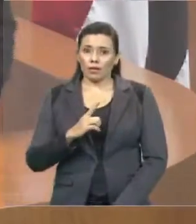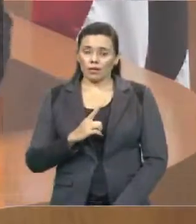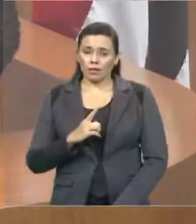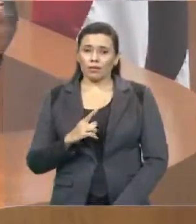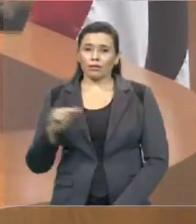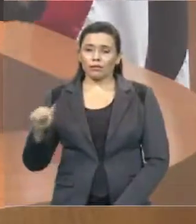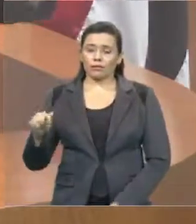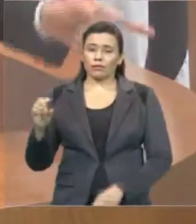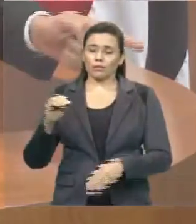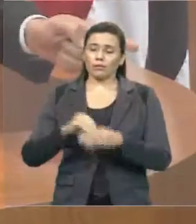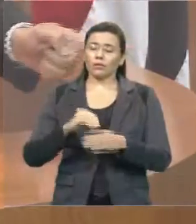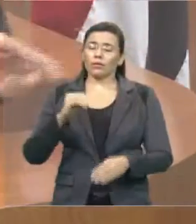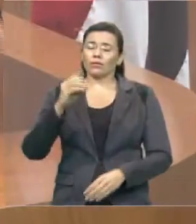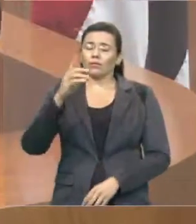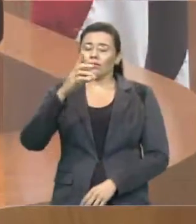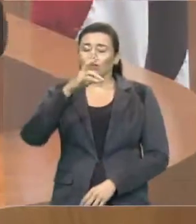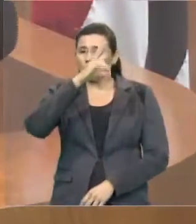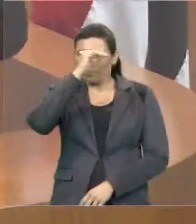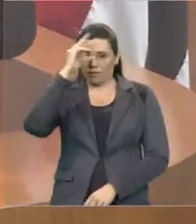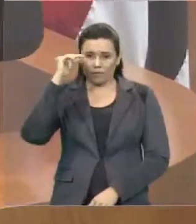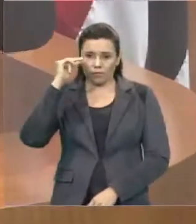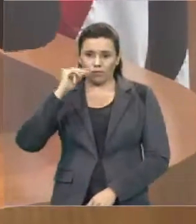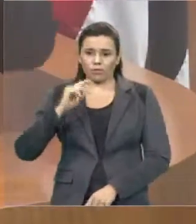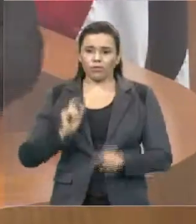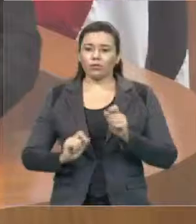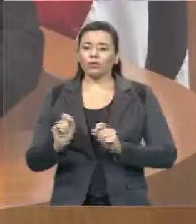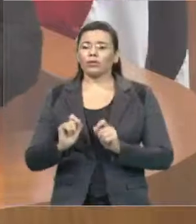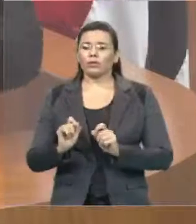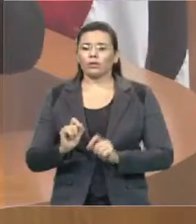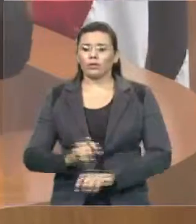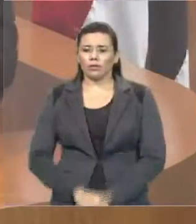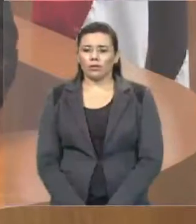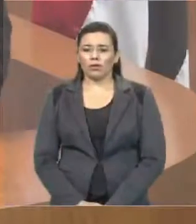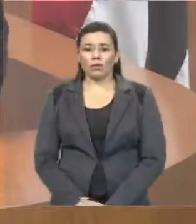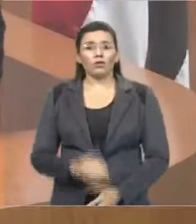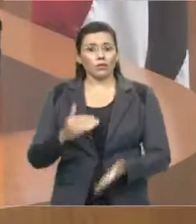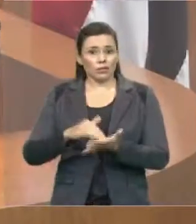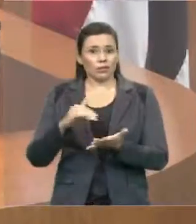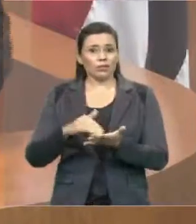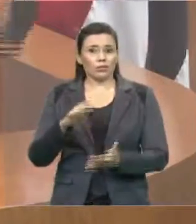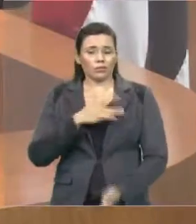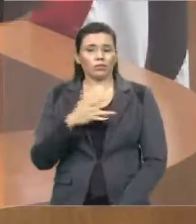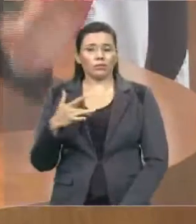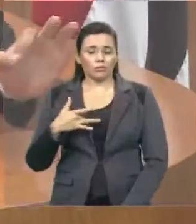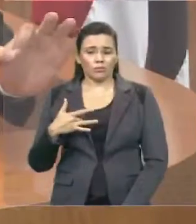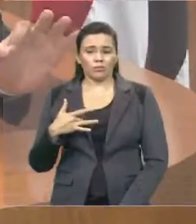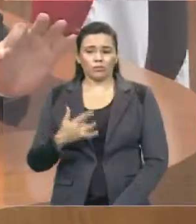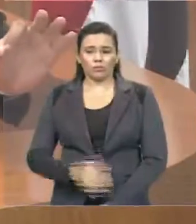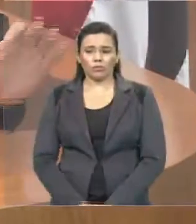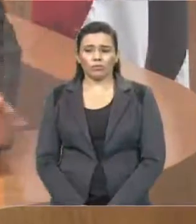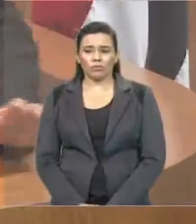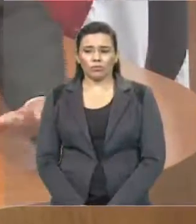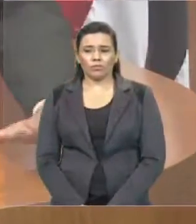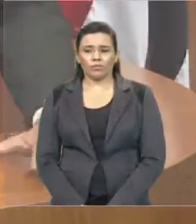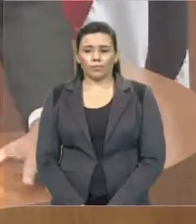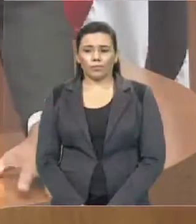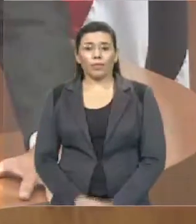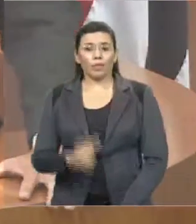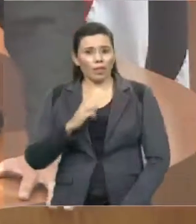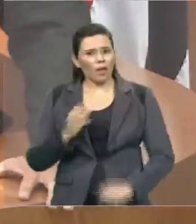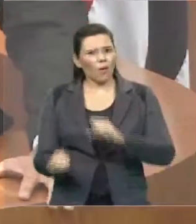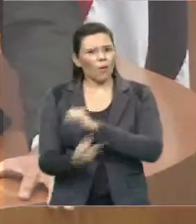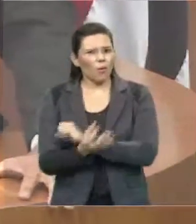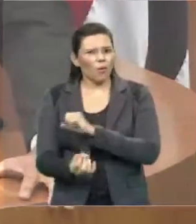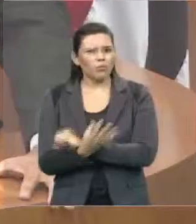prefeitura, inclusive na área da saúde, ele chama o secretário de saúde, na entrevista dele, de ladrão. E que o prefeito